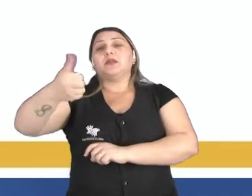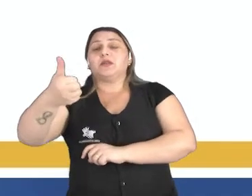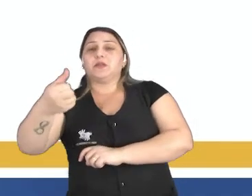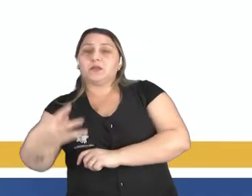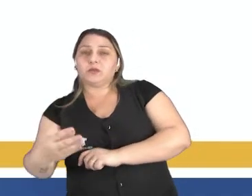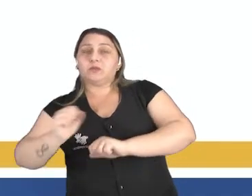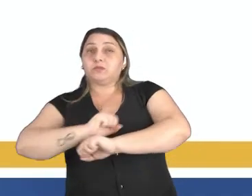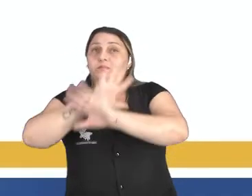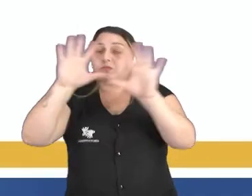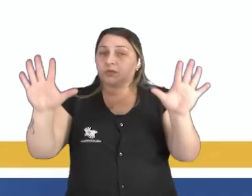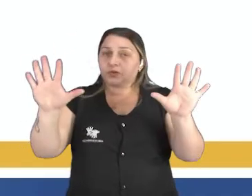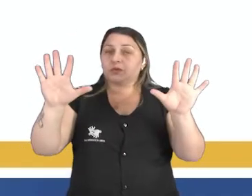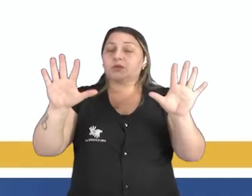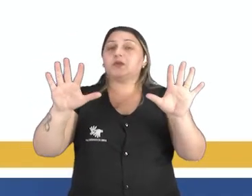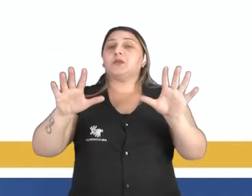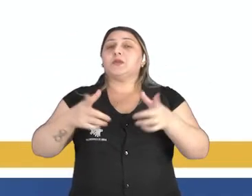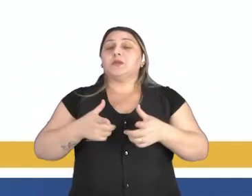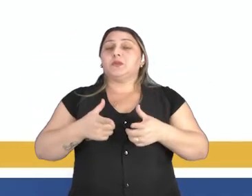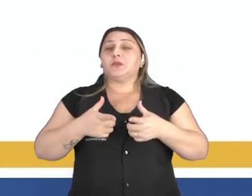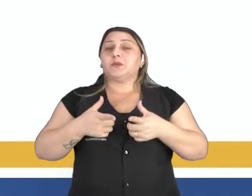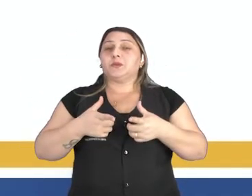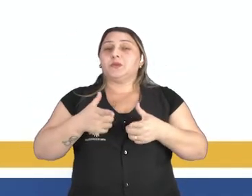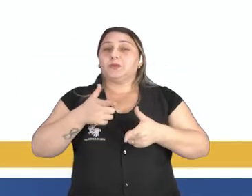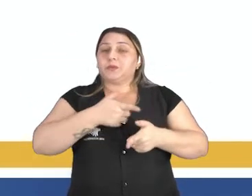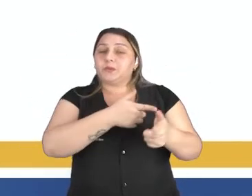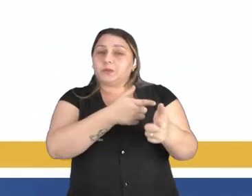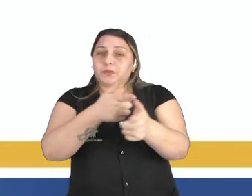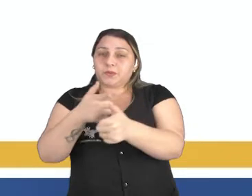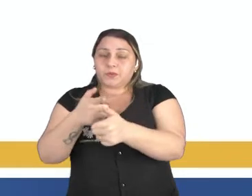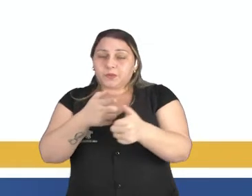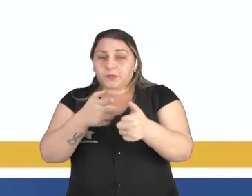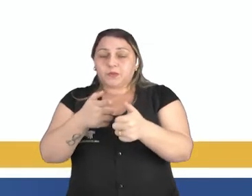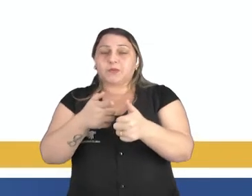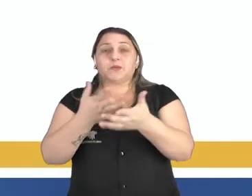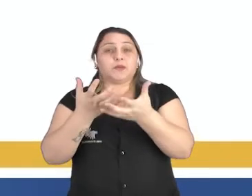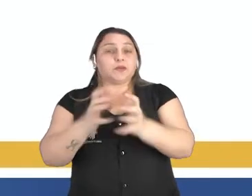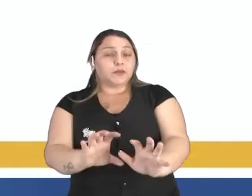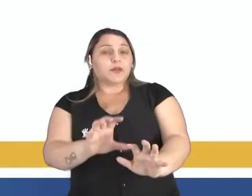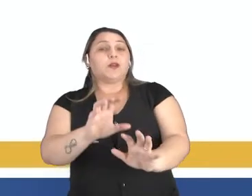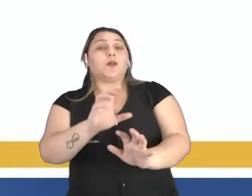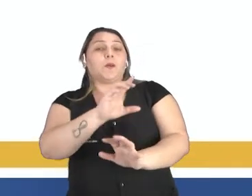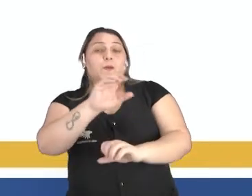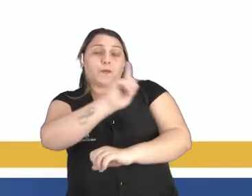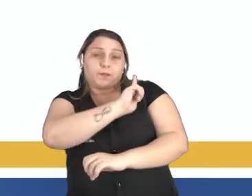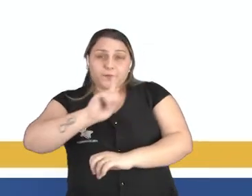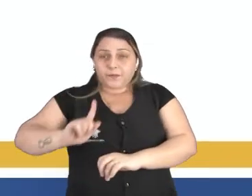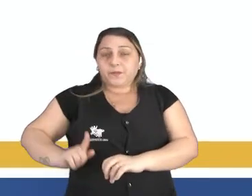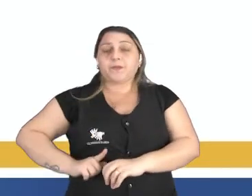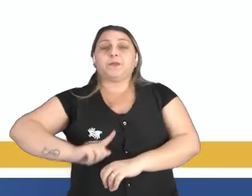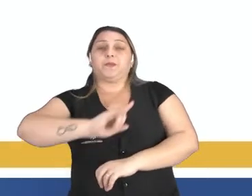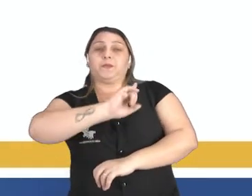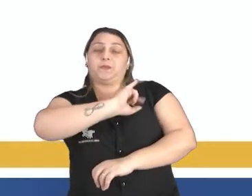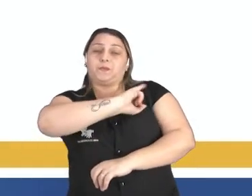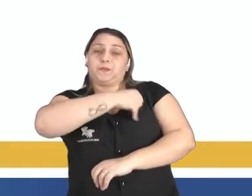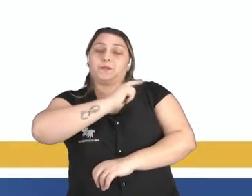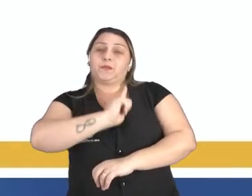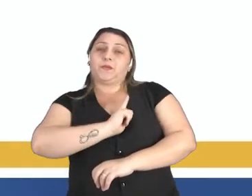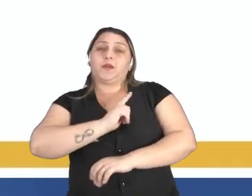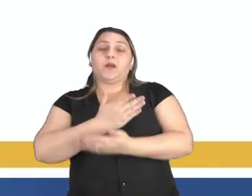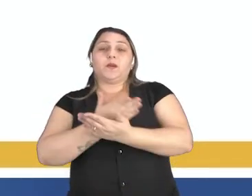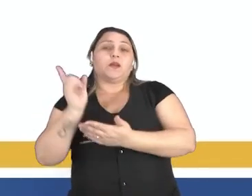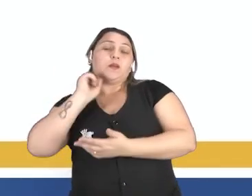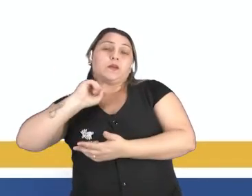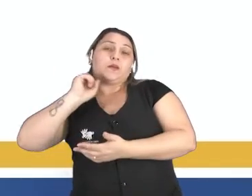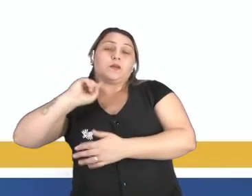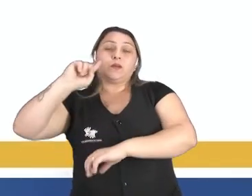Onde explodiu a rebelião das Forças Armadas contra o governo de João Goulart, né? E aí então o movimento ele tem início em Minas Gerais, né?